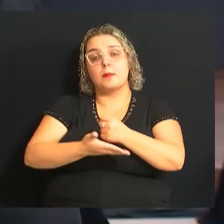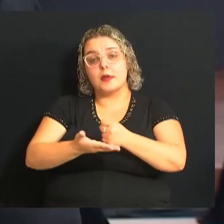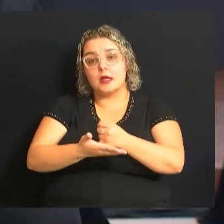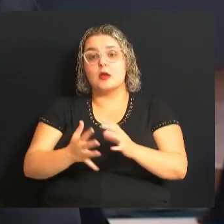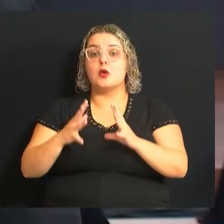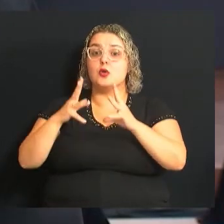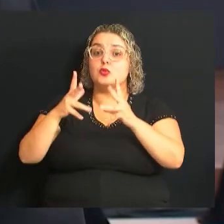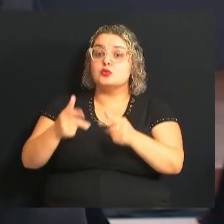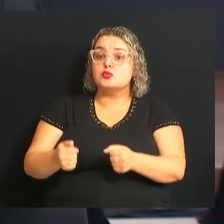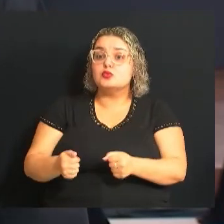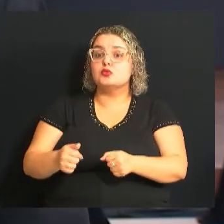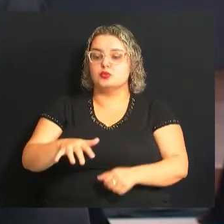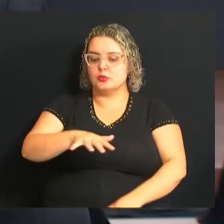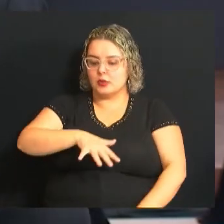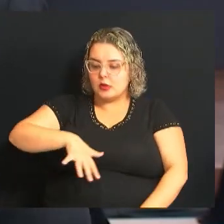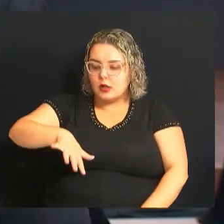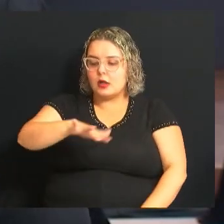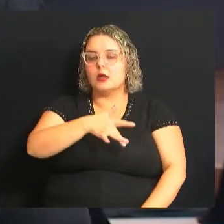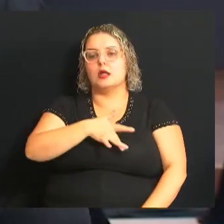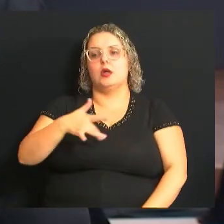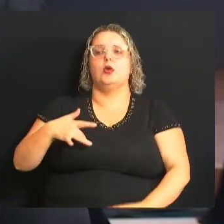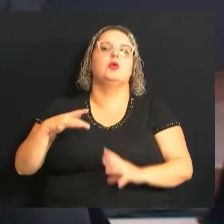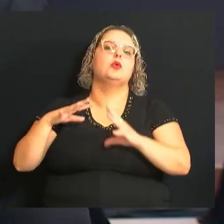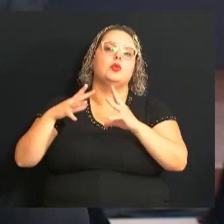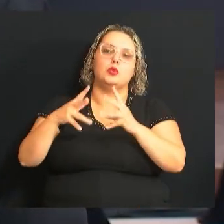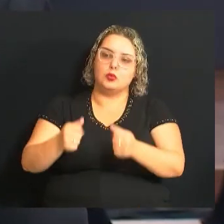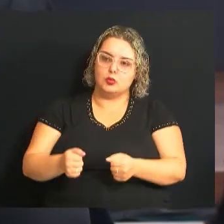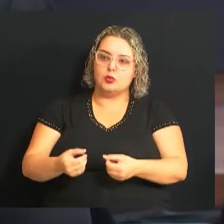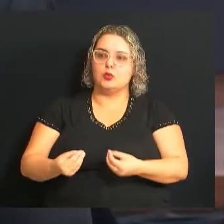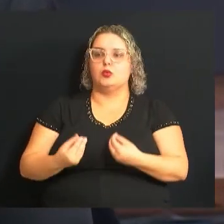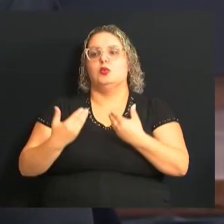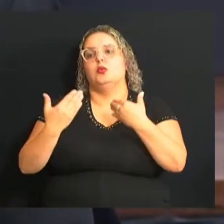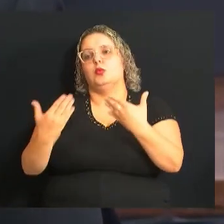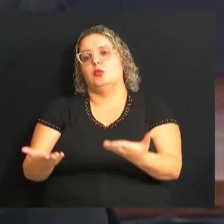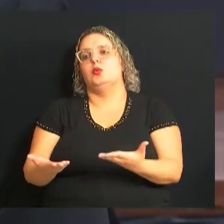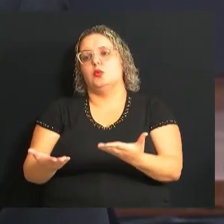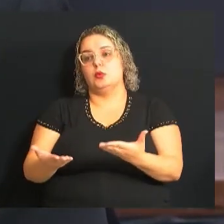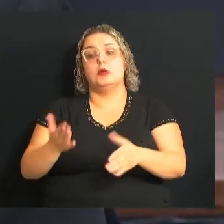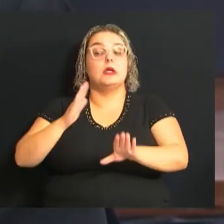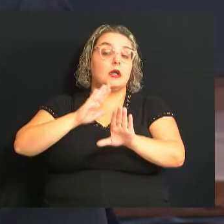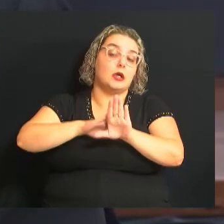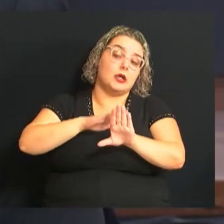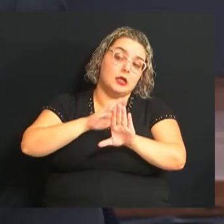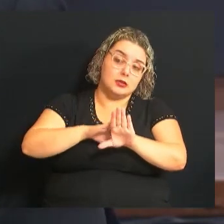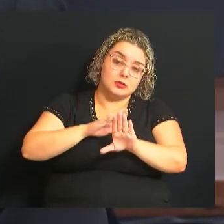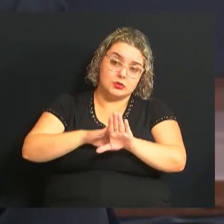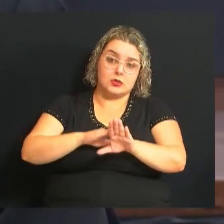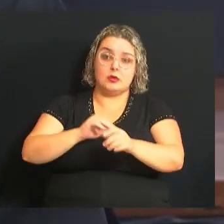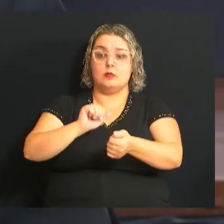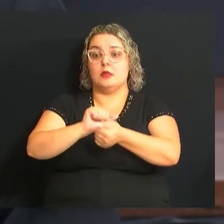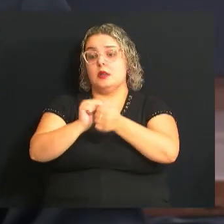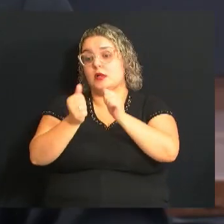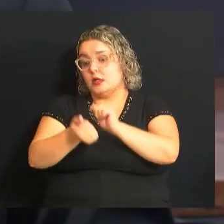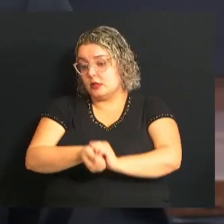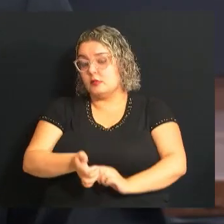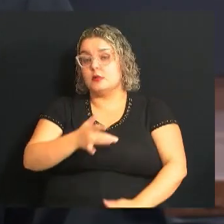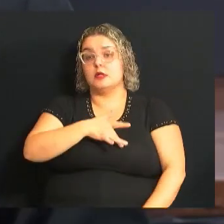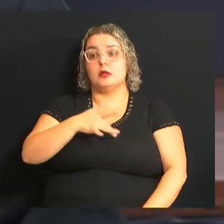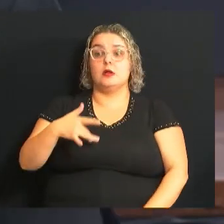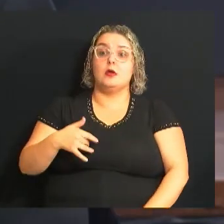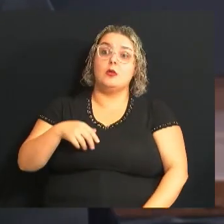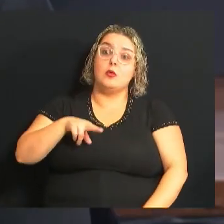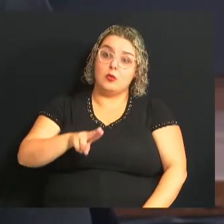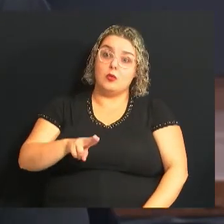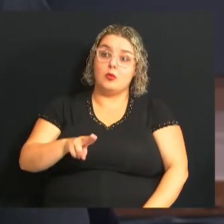em volta da saúde, porque tudo aquilo que nós trazemos ou é ação para restabelecimento de saúde ou para a prevenção